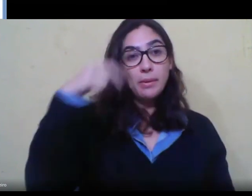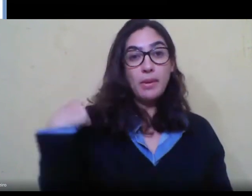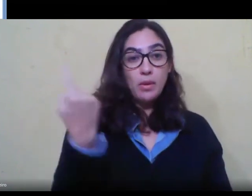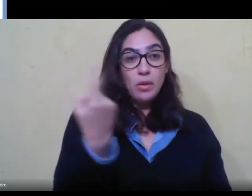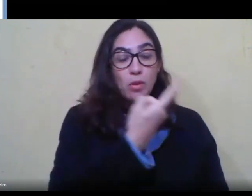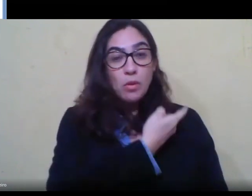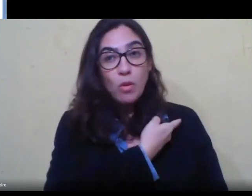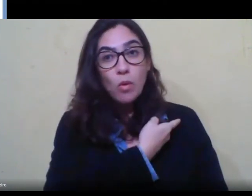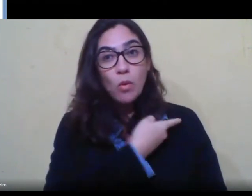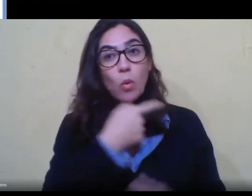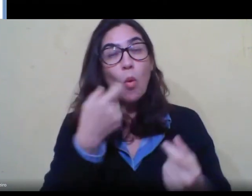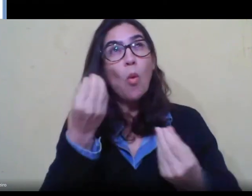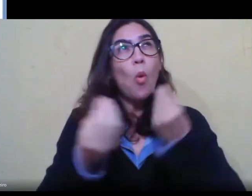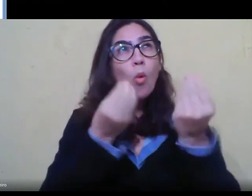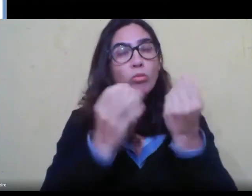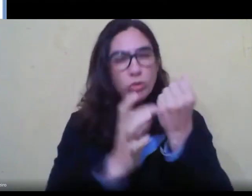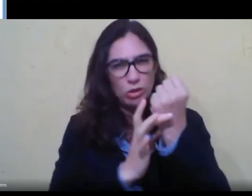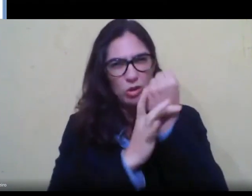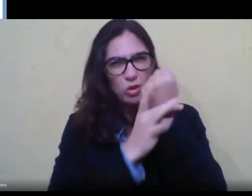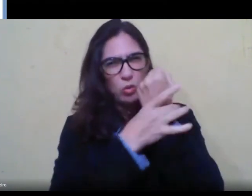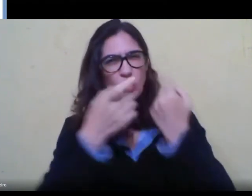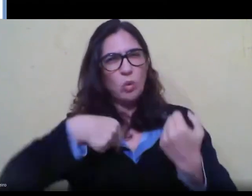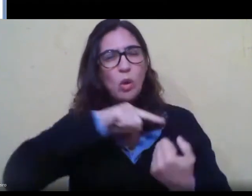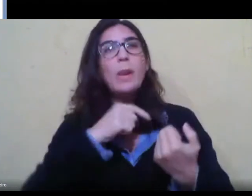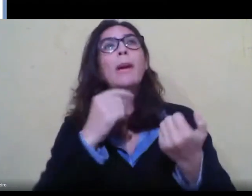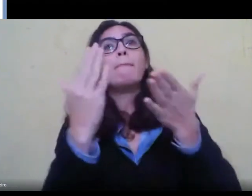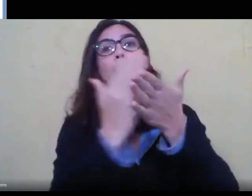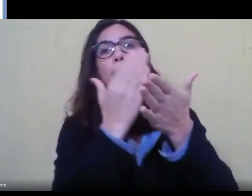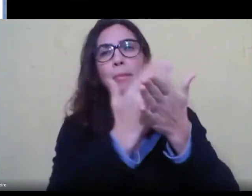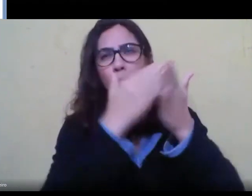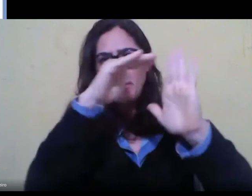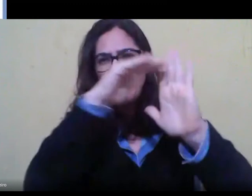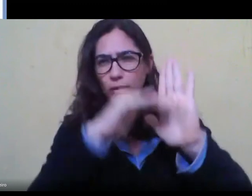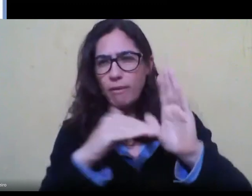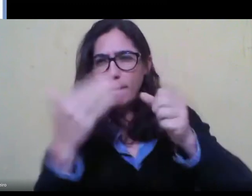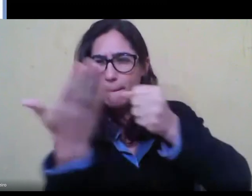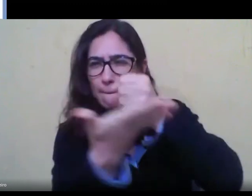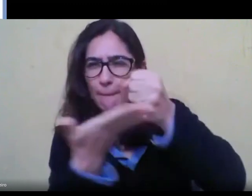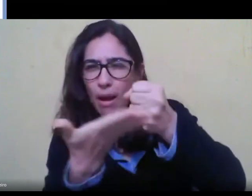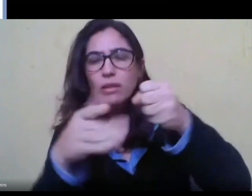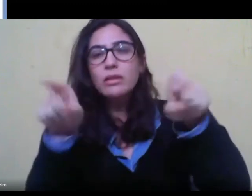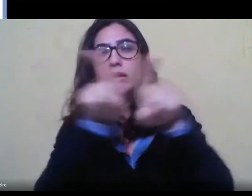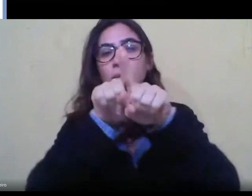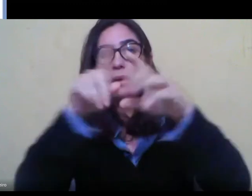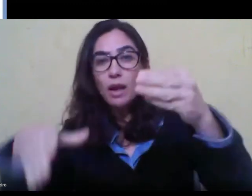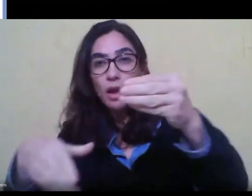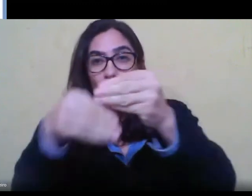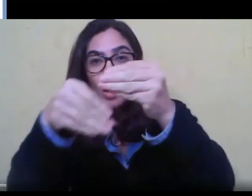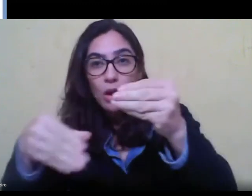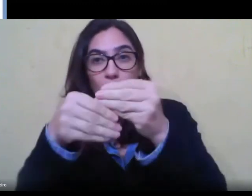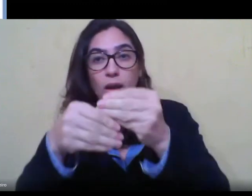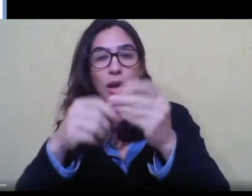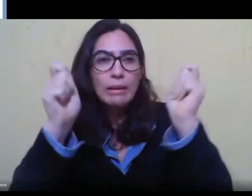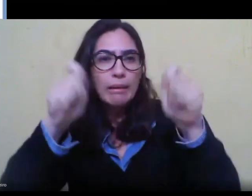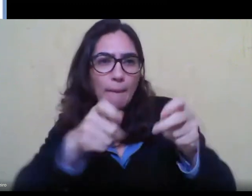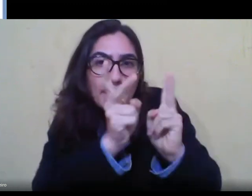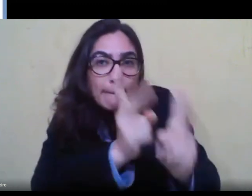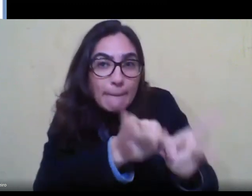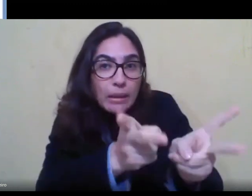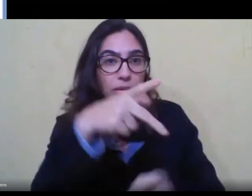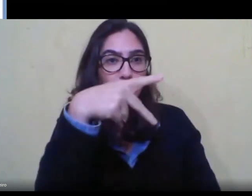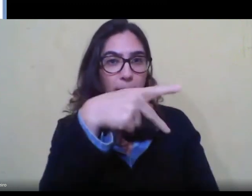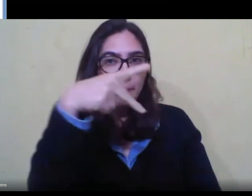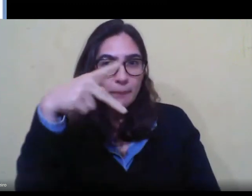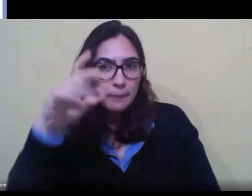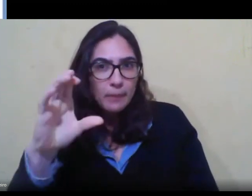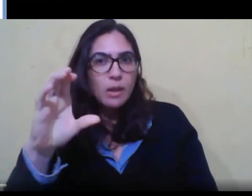gente mantém o que está nos projetos pedagógicos dos cursos e nas observações... A gente coloca isso que vocês